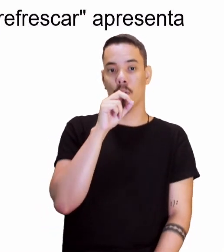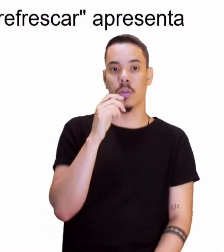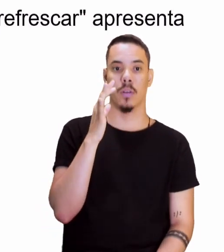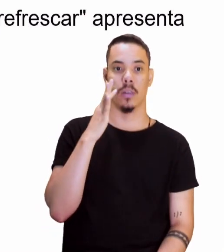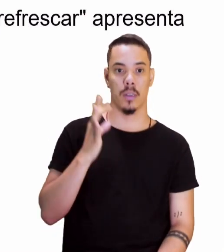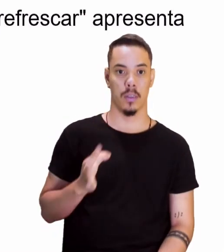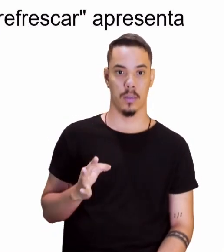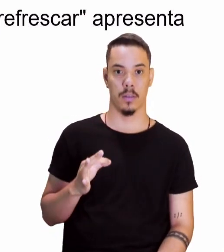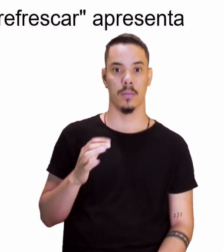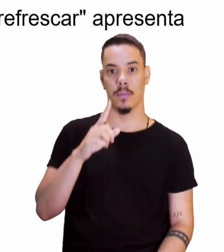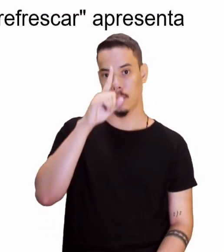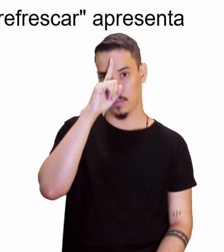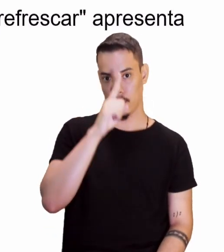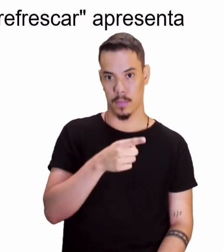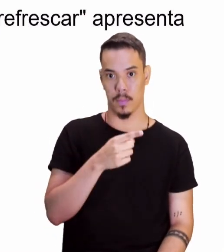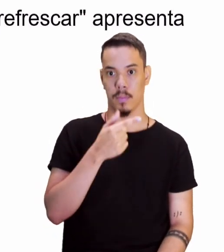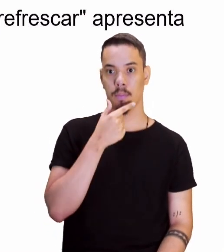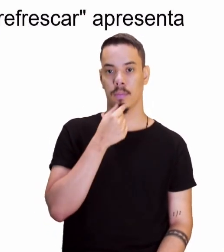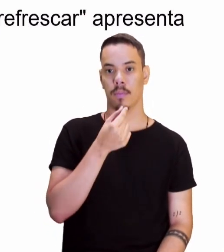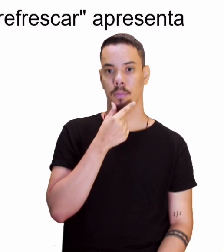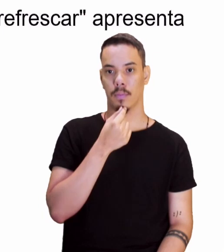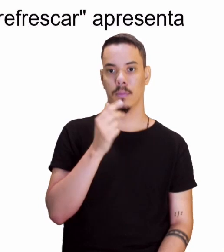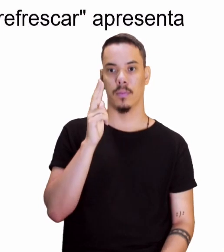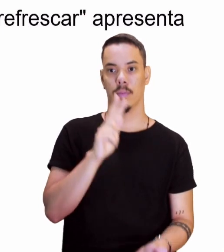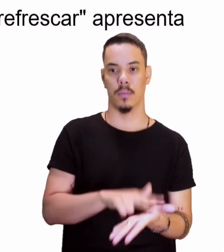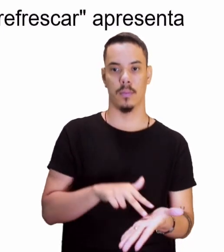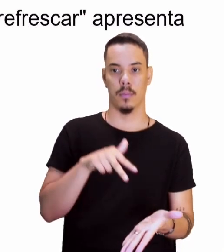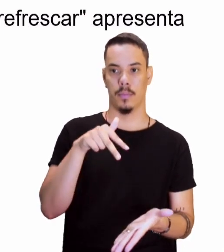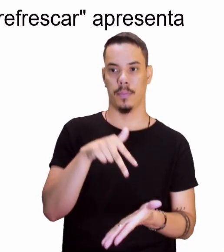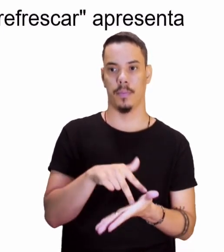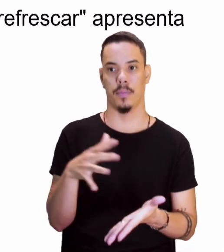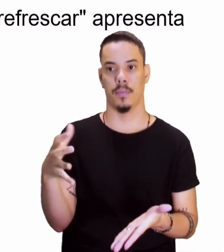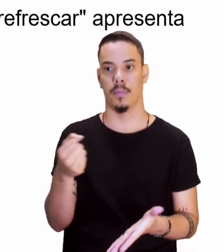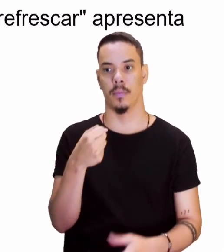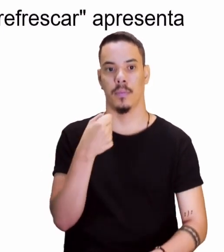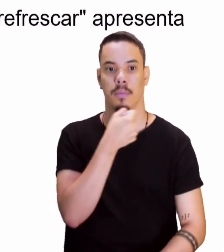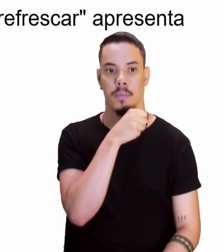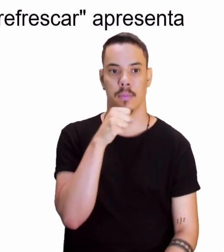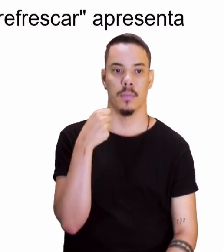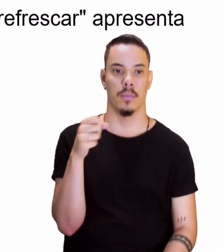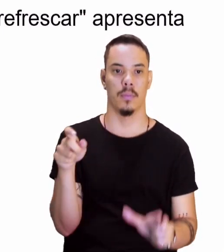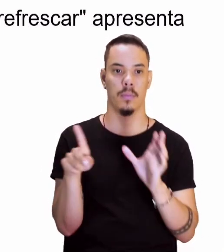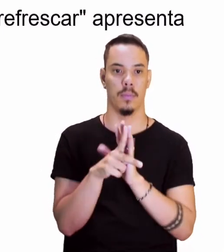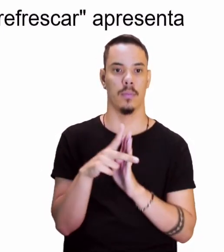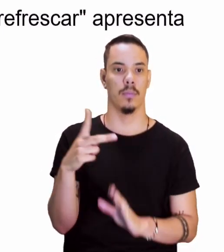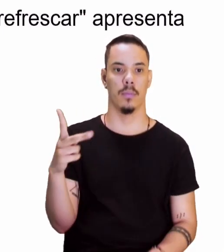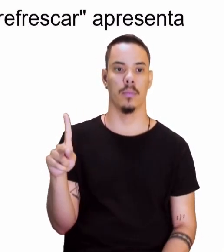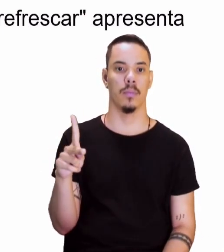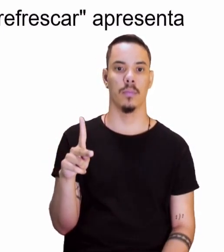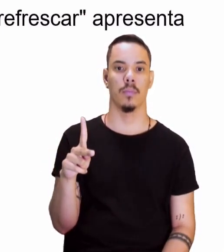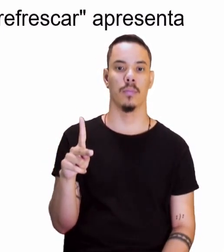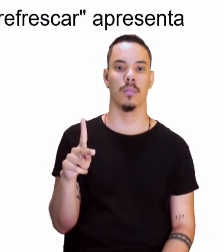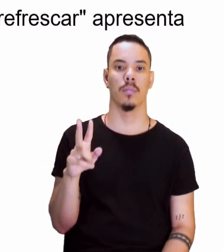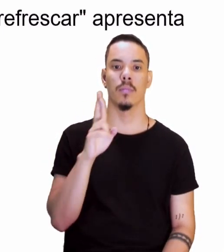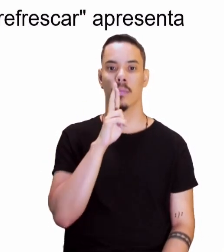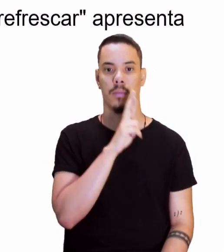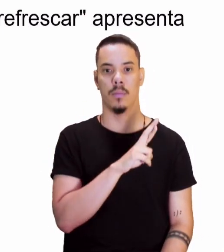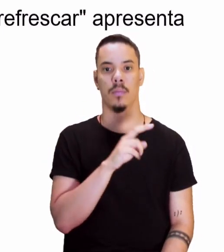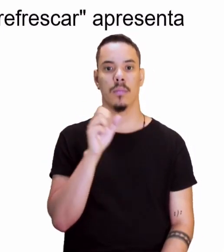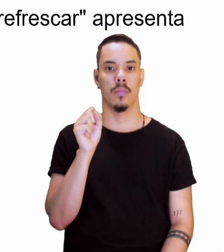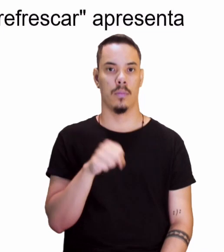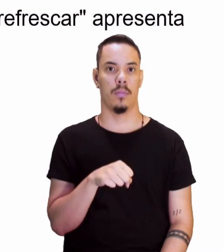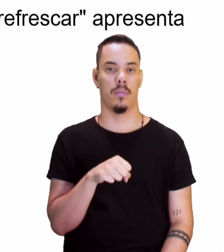rato ordenou ao menino que se levante e pegue um sorvete para ele. E ele